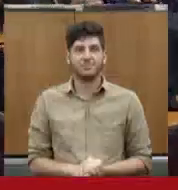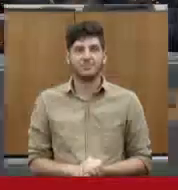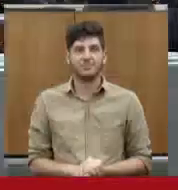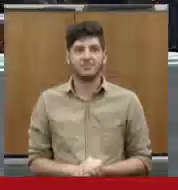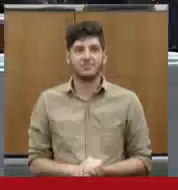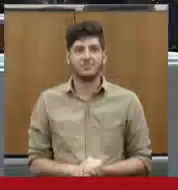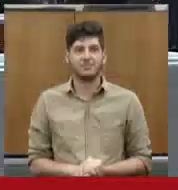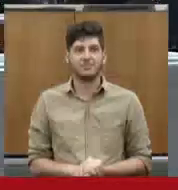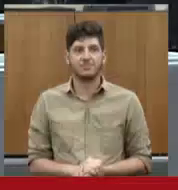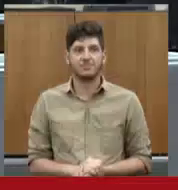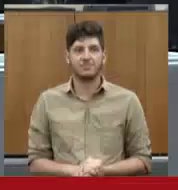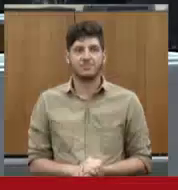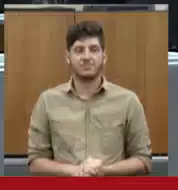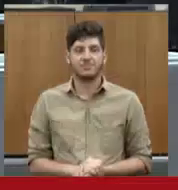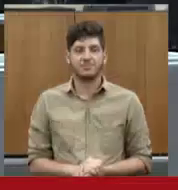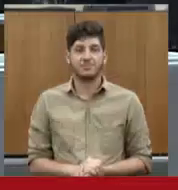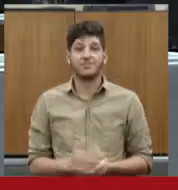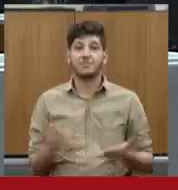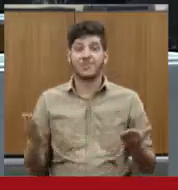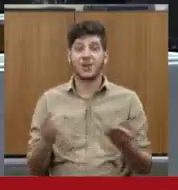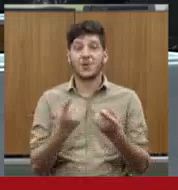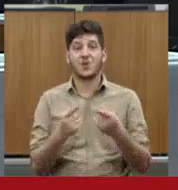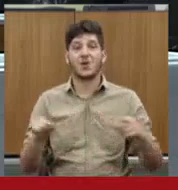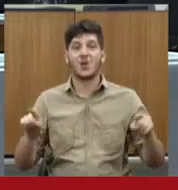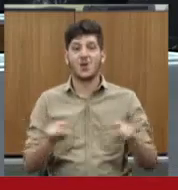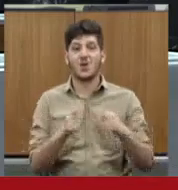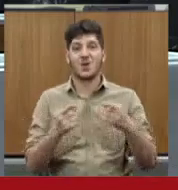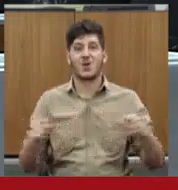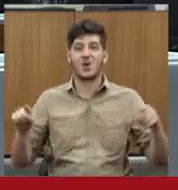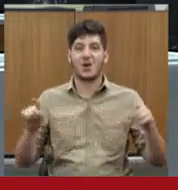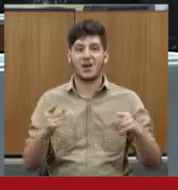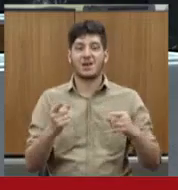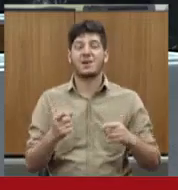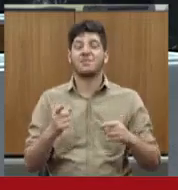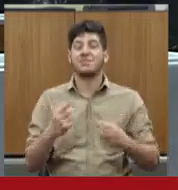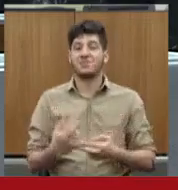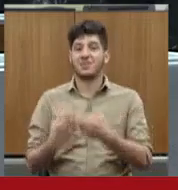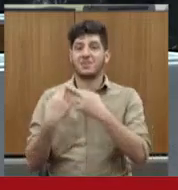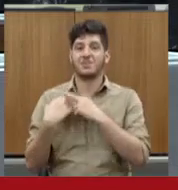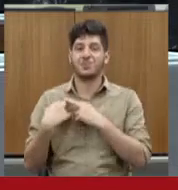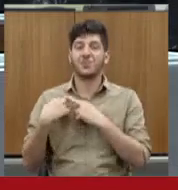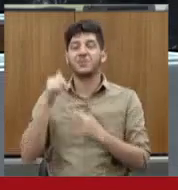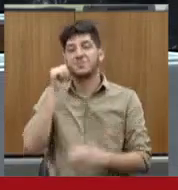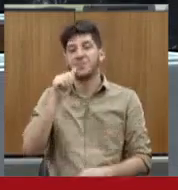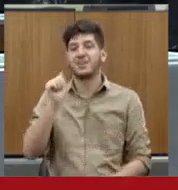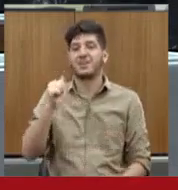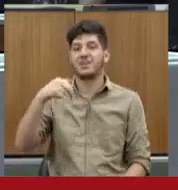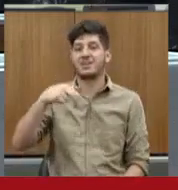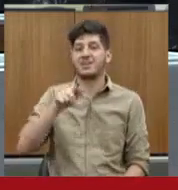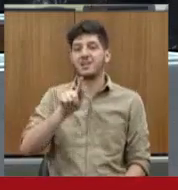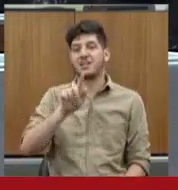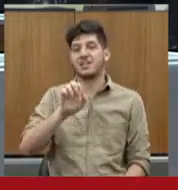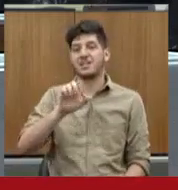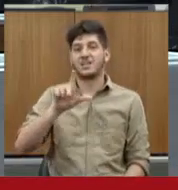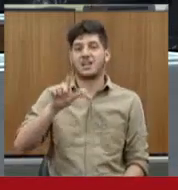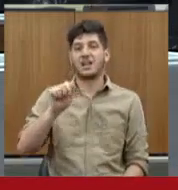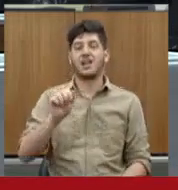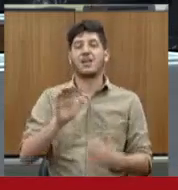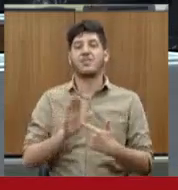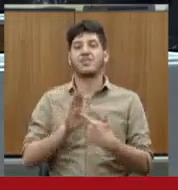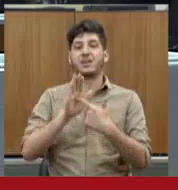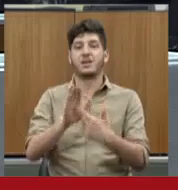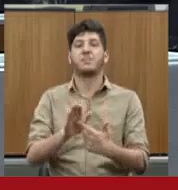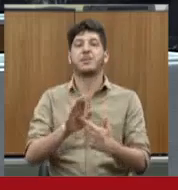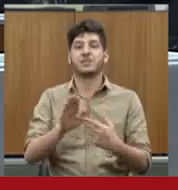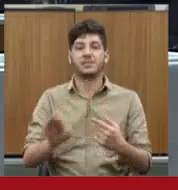Nós ouviremos agora o coral Ars Antiqua, sob a regência da maestrina Ângela Pinto Coelho, que apresentará as